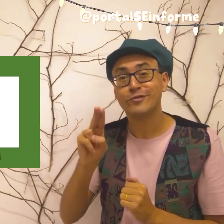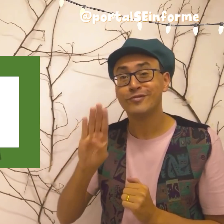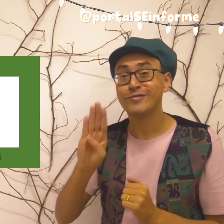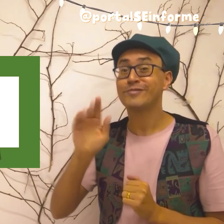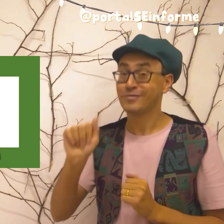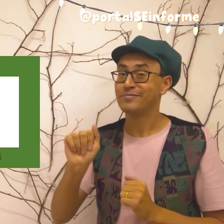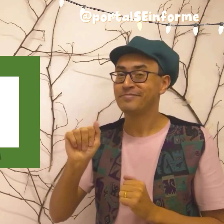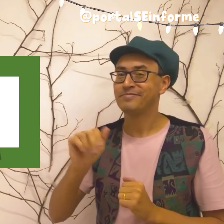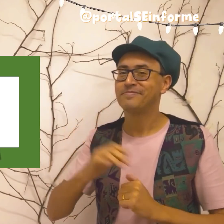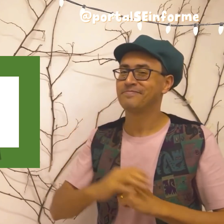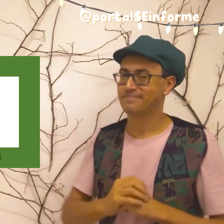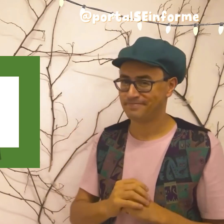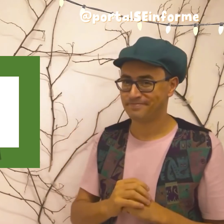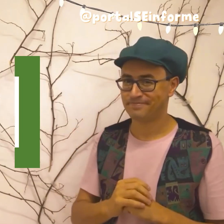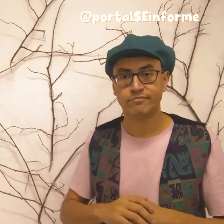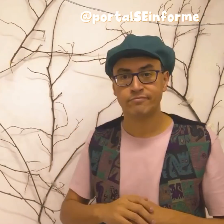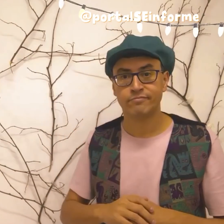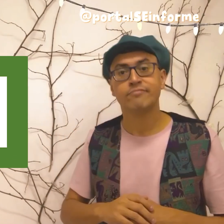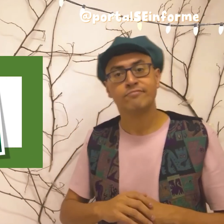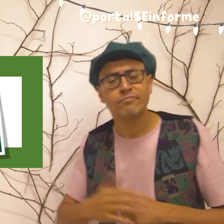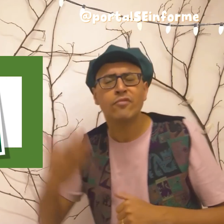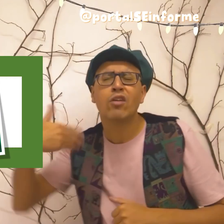é a Jujuba.